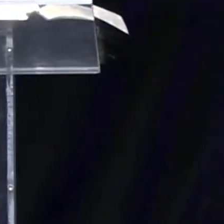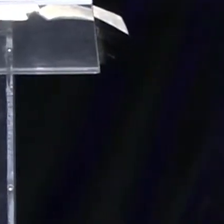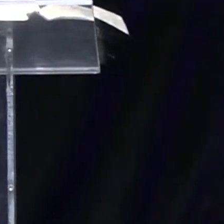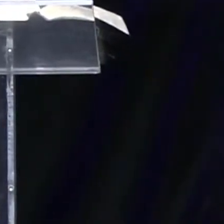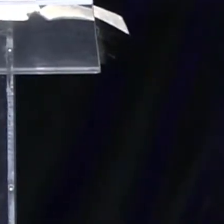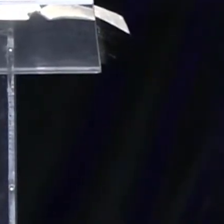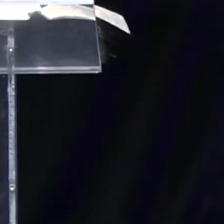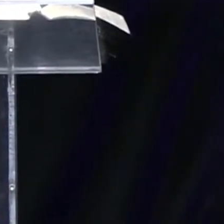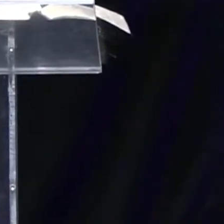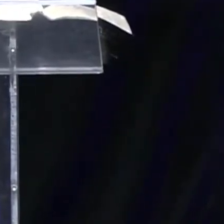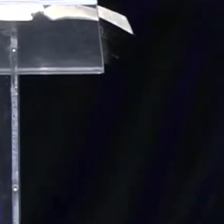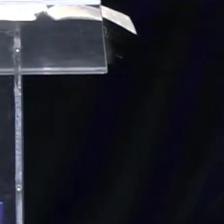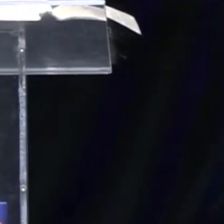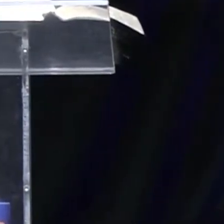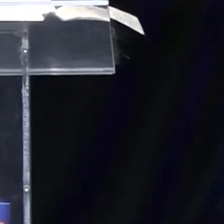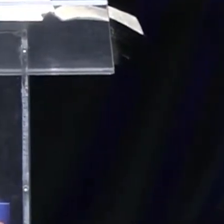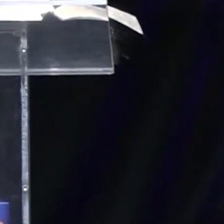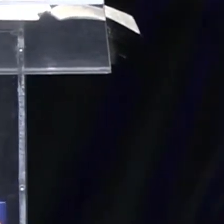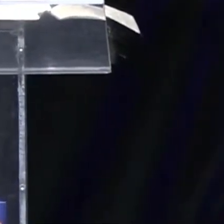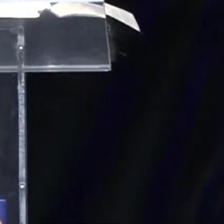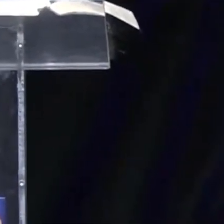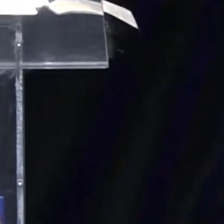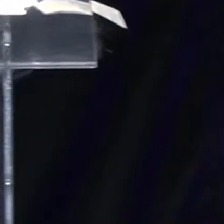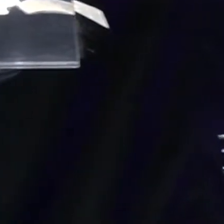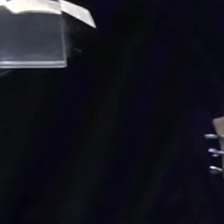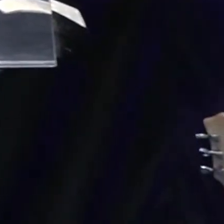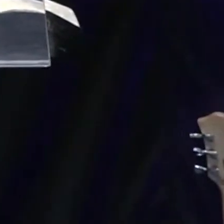Aí por isso que ele não quer voltar para casa, quer ficar trabalhando até mais tarde.